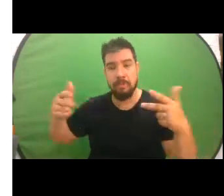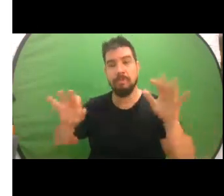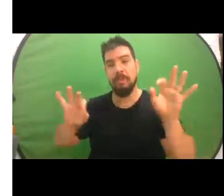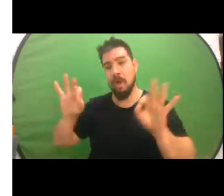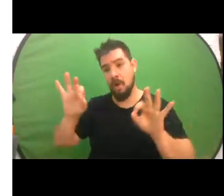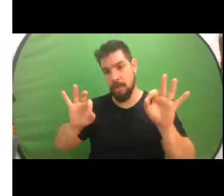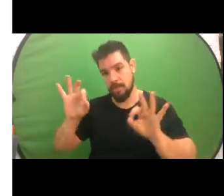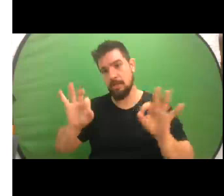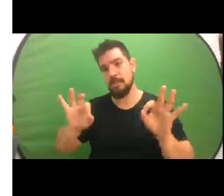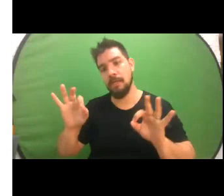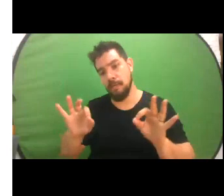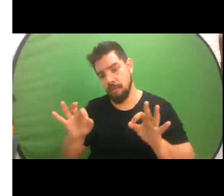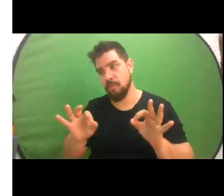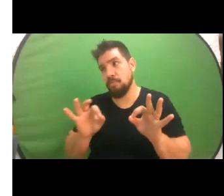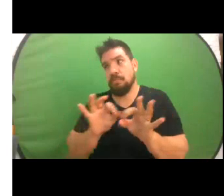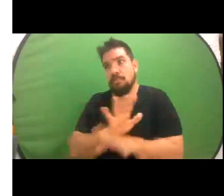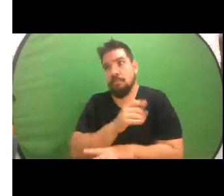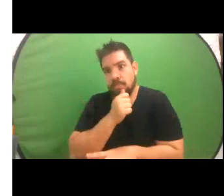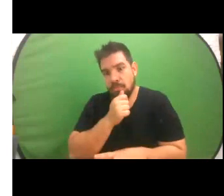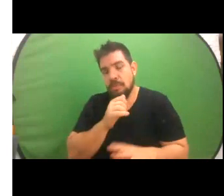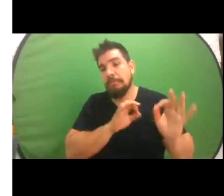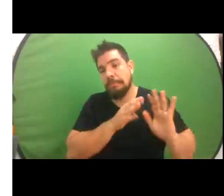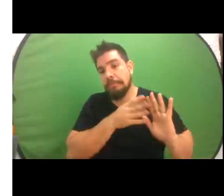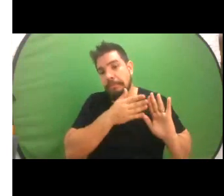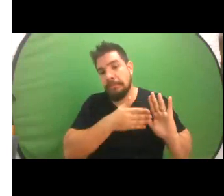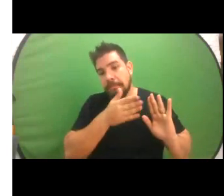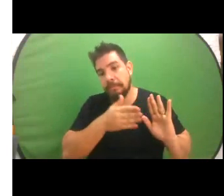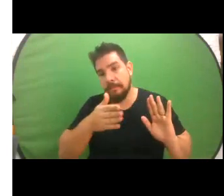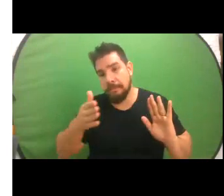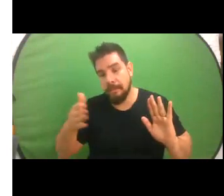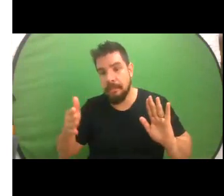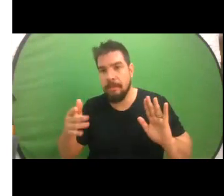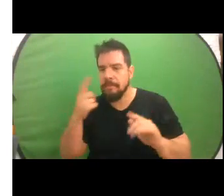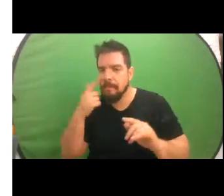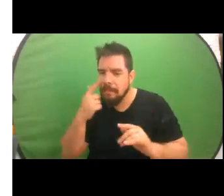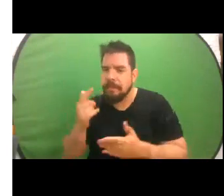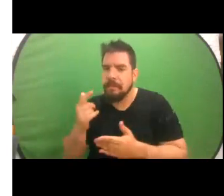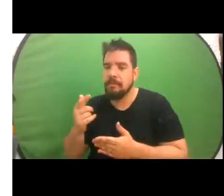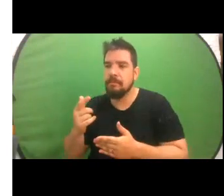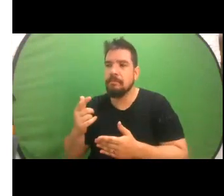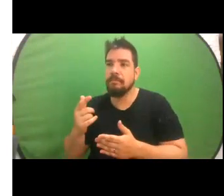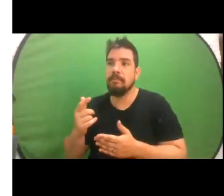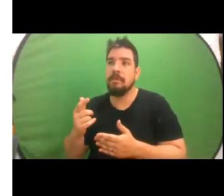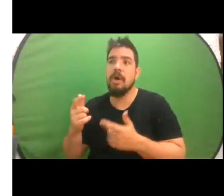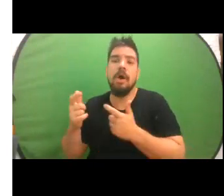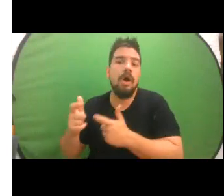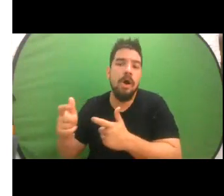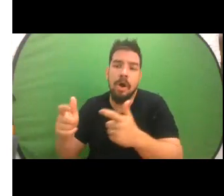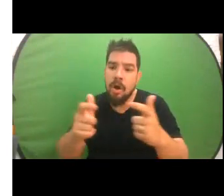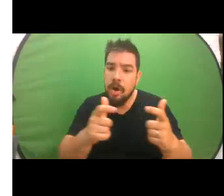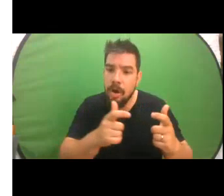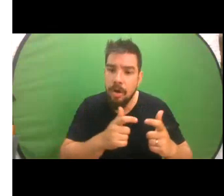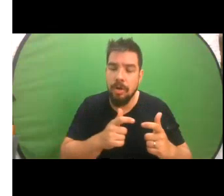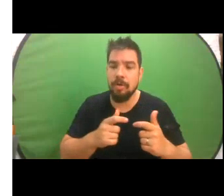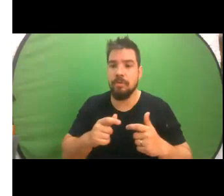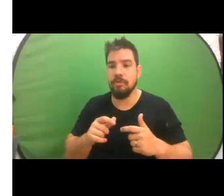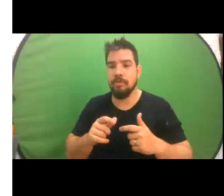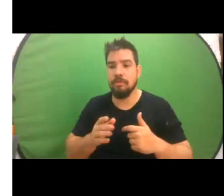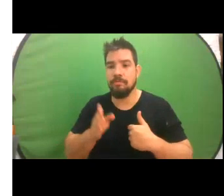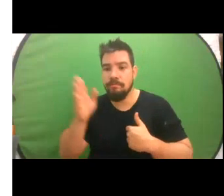tá? É um processo longo, porque nós temos que primeiro fazer um levantamento de onde vamos partir, para onde